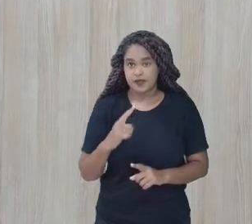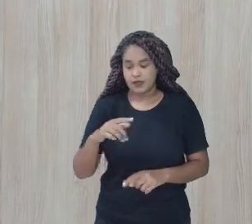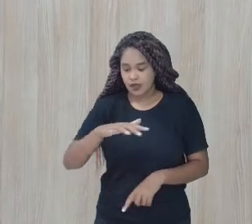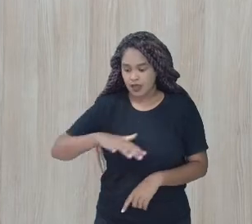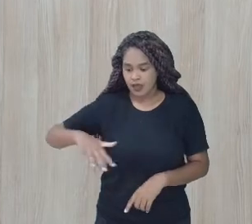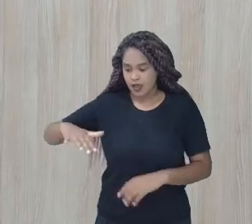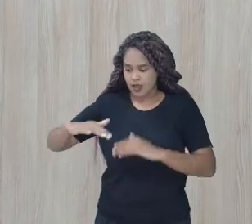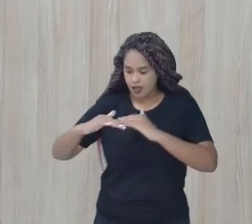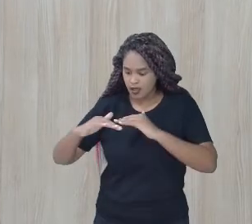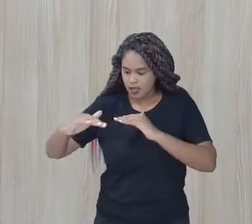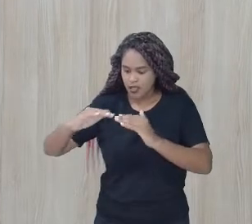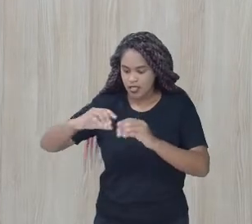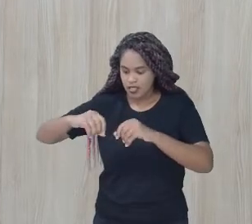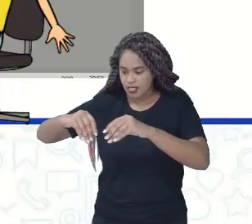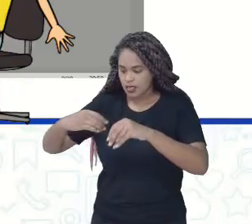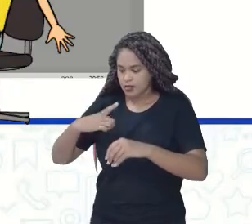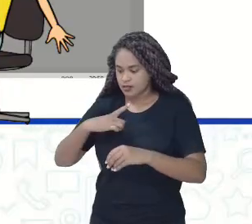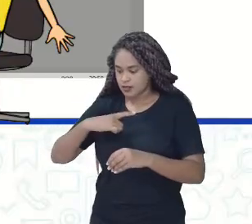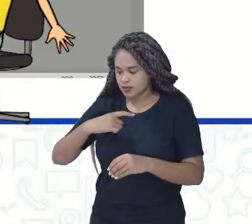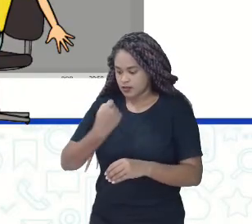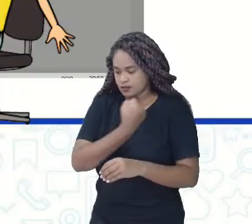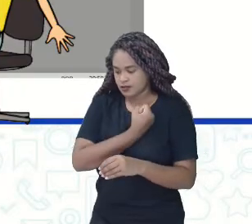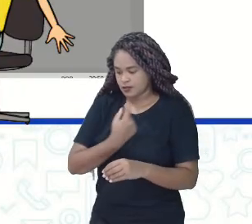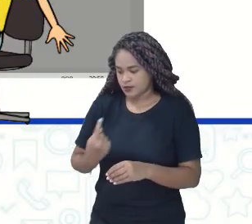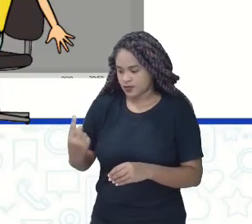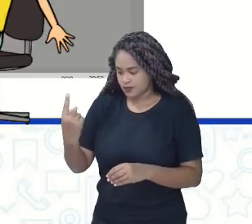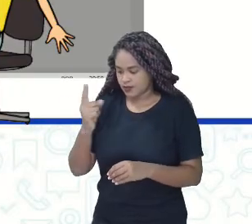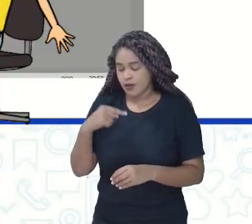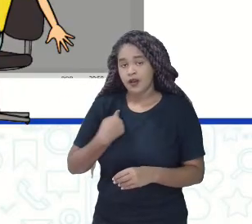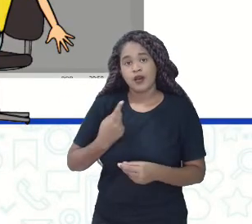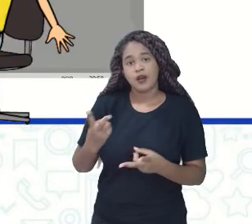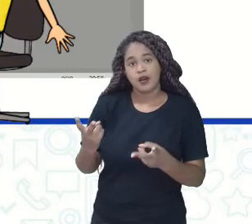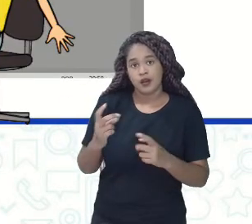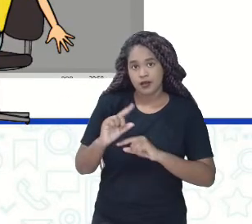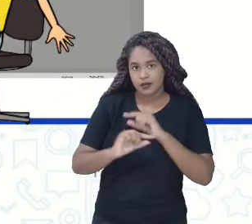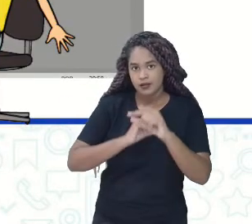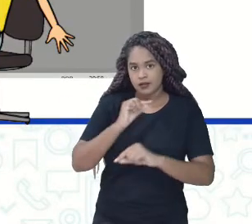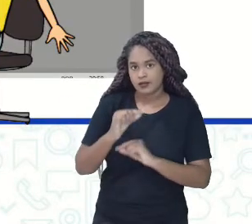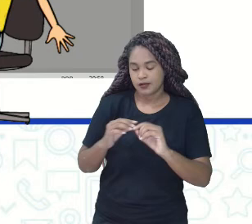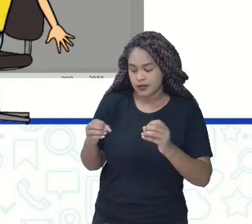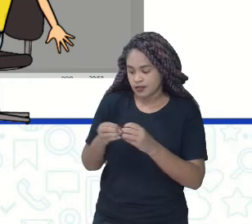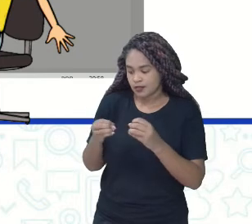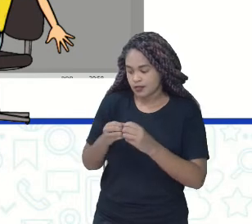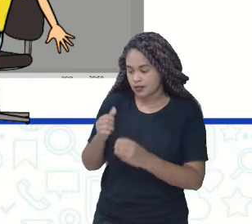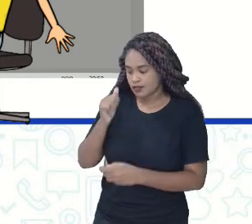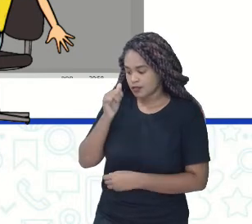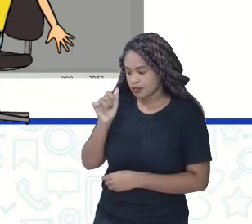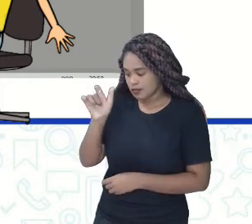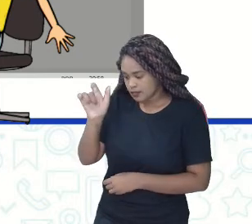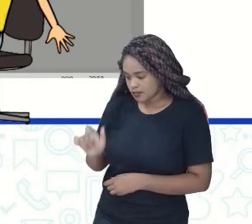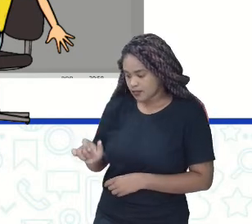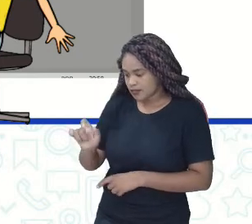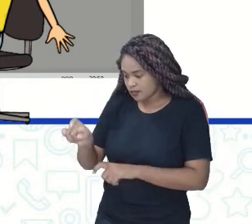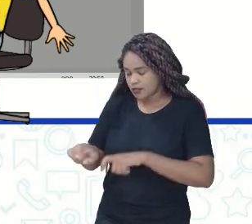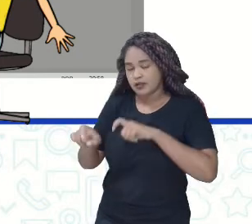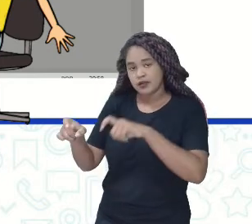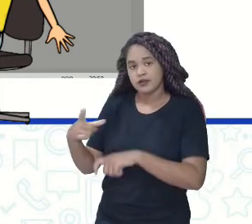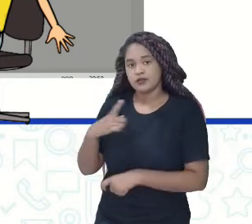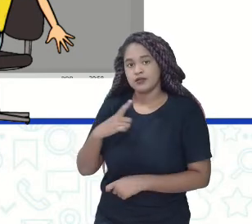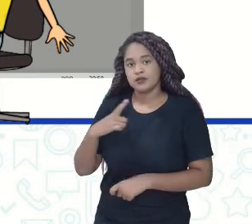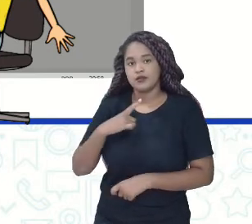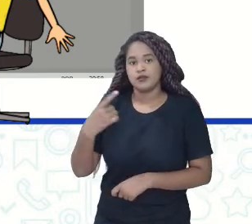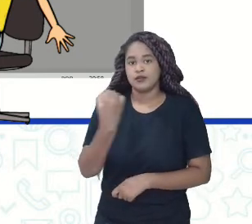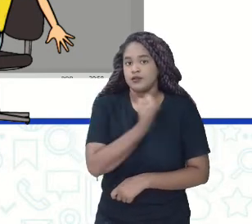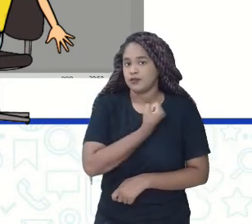deixar grandão, Billy, aí, por favor? Então, a gente começa a perceber que ali pertinho do fazendeiro, ó, tem o númerozinho 1. Vai ficar mais claro para